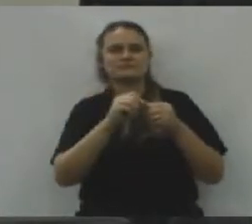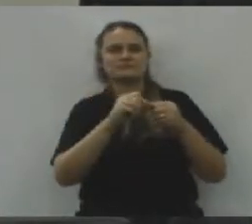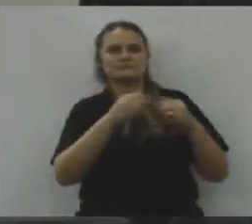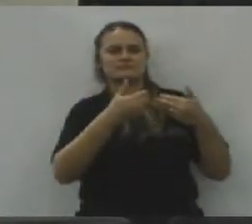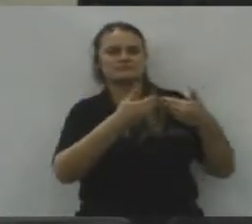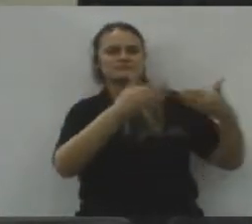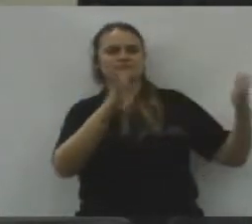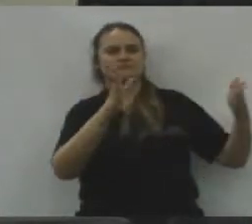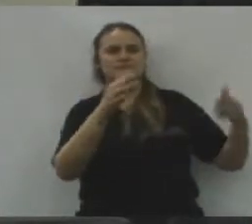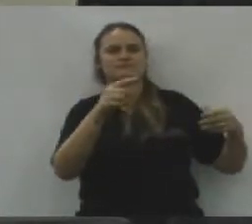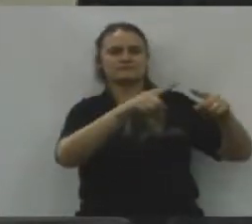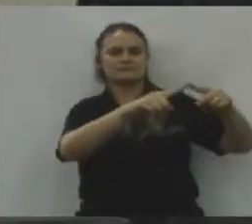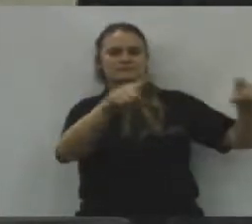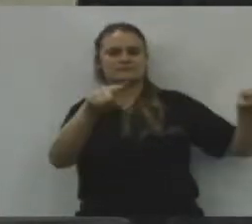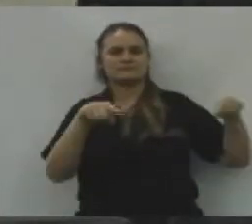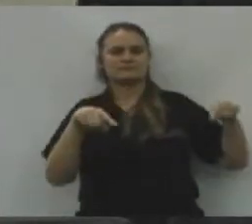Arena.